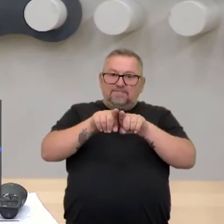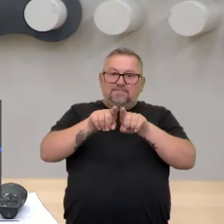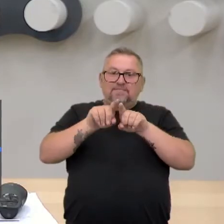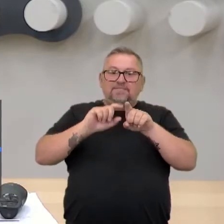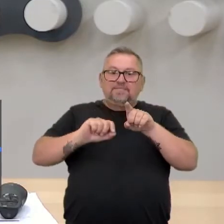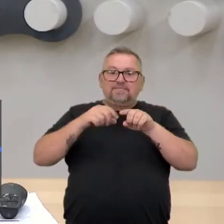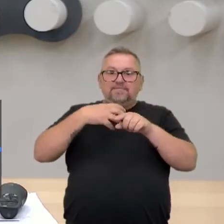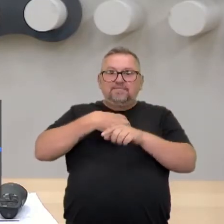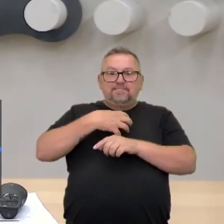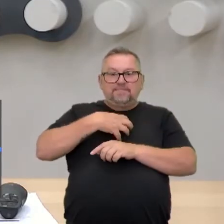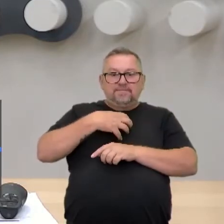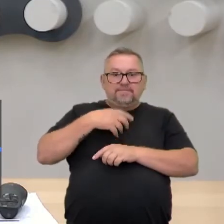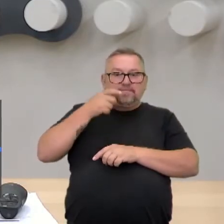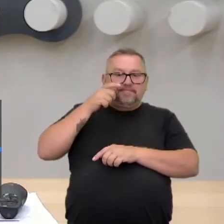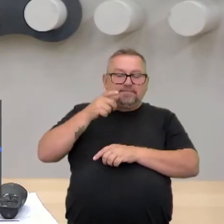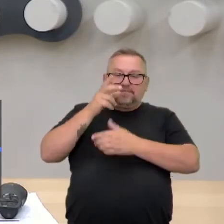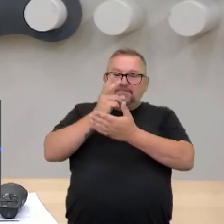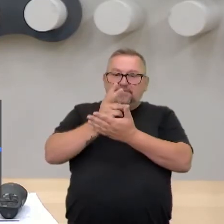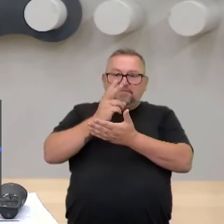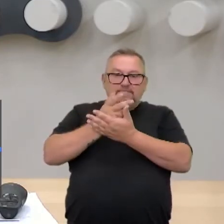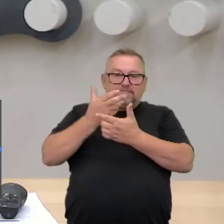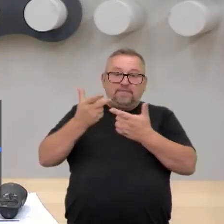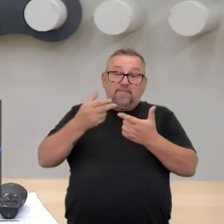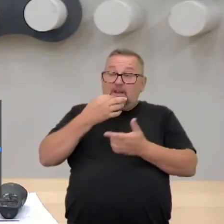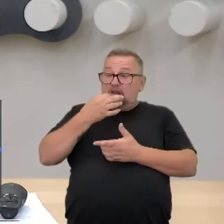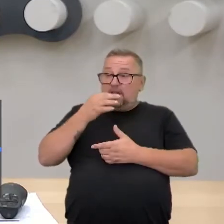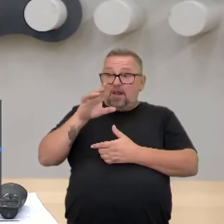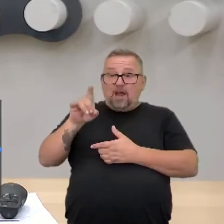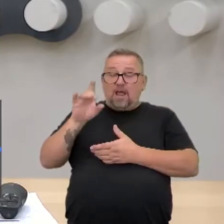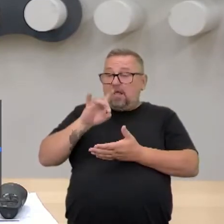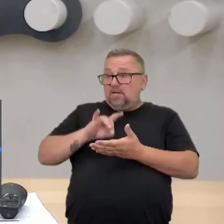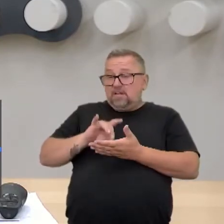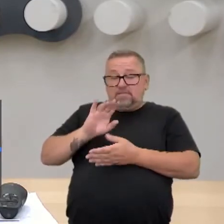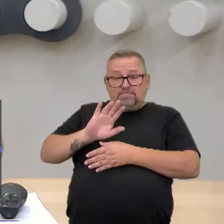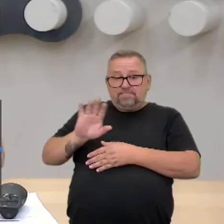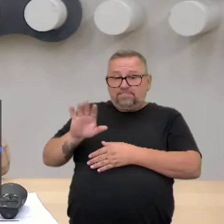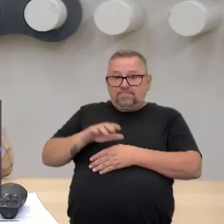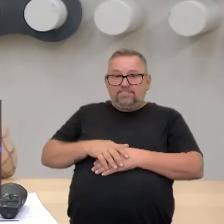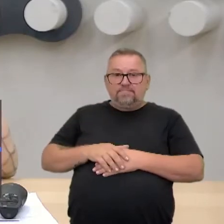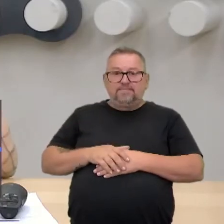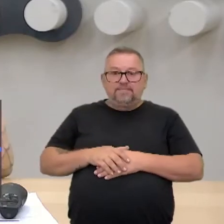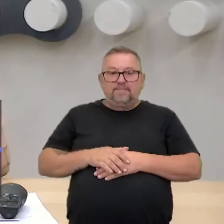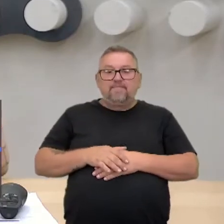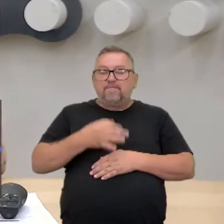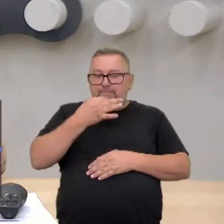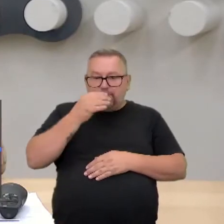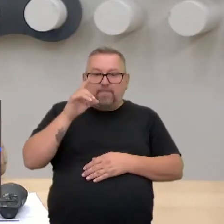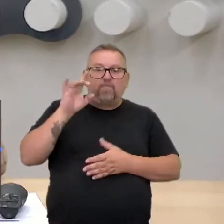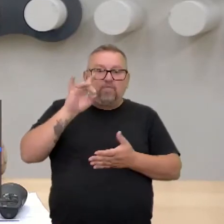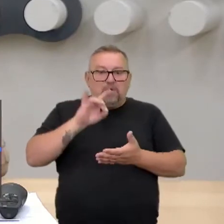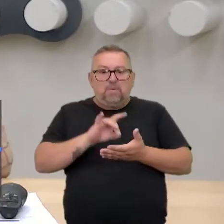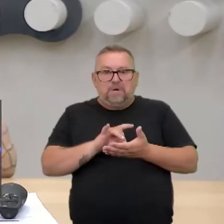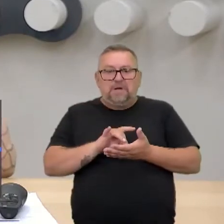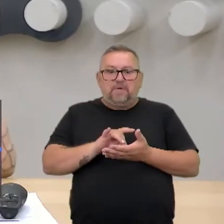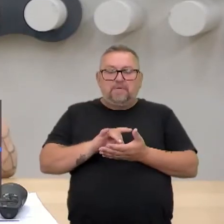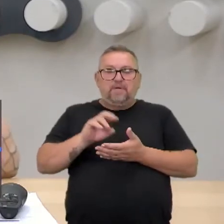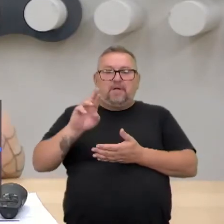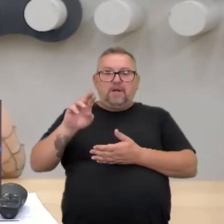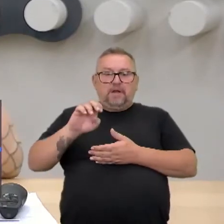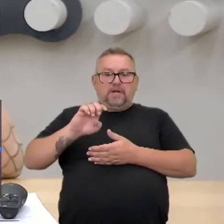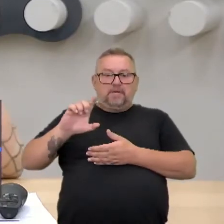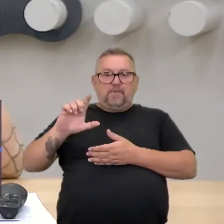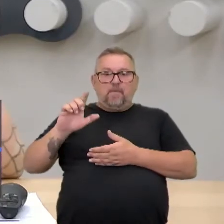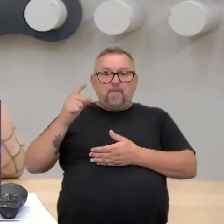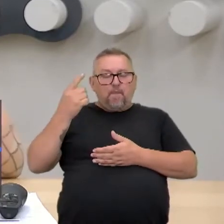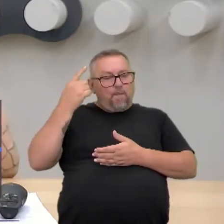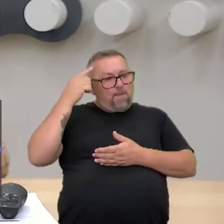naquela posição vendo as mesmas coisas eles acham que aquilo é a realidade eles entendem um quilo como a realidade até